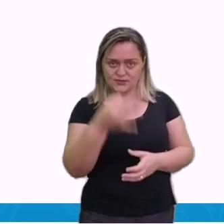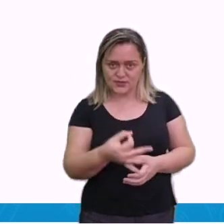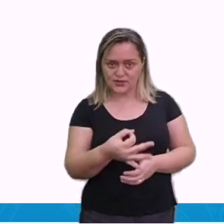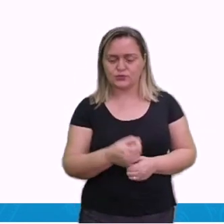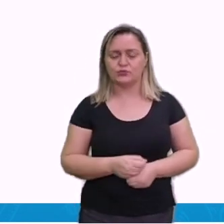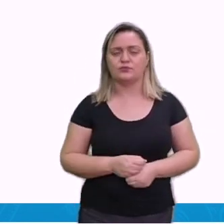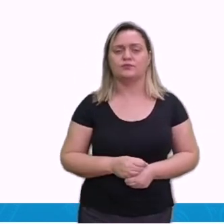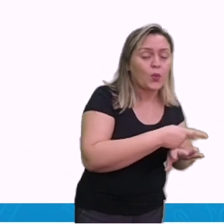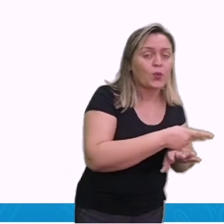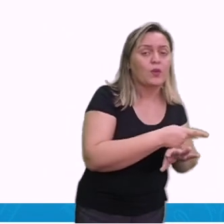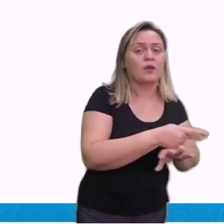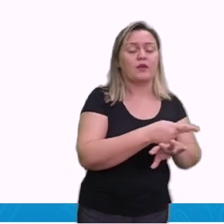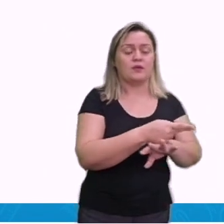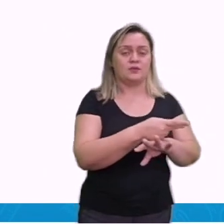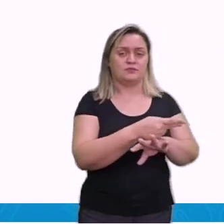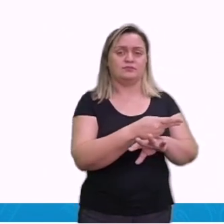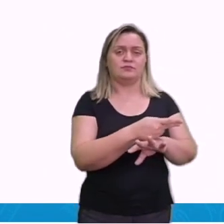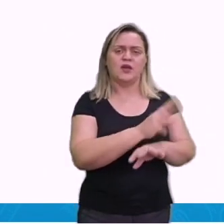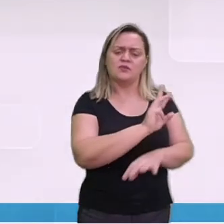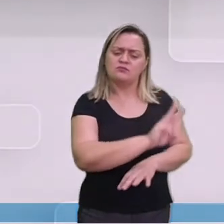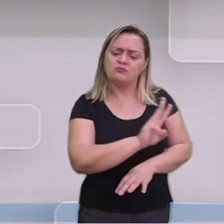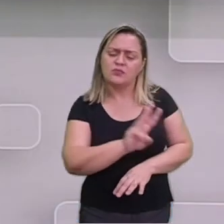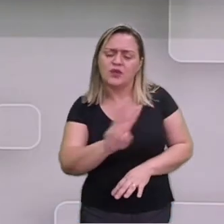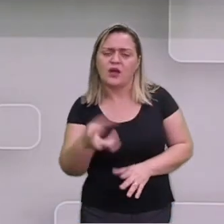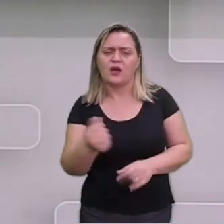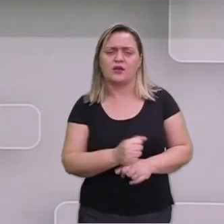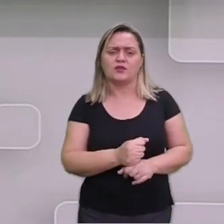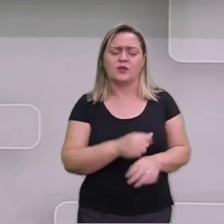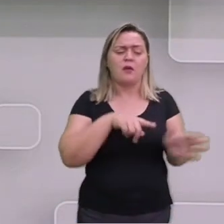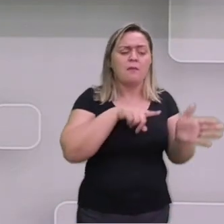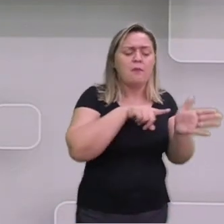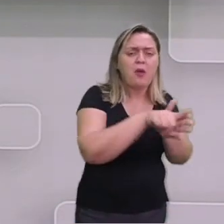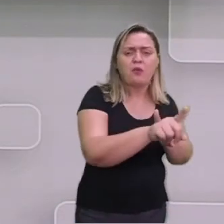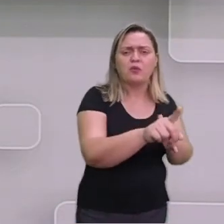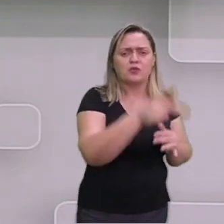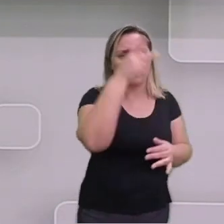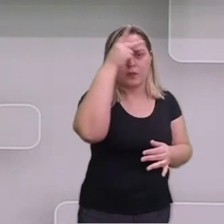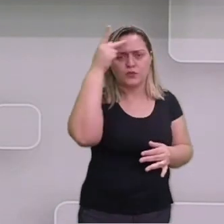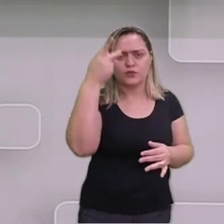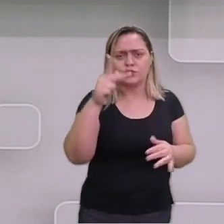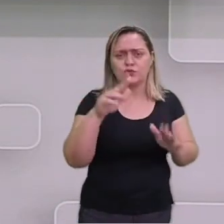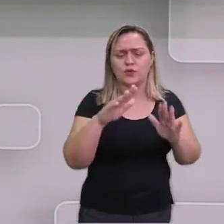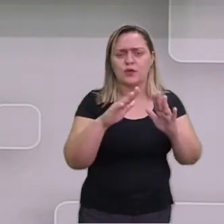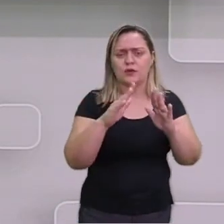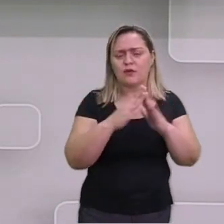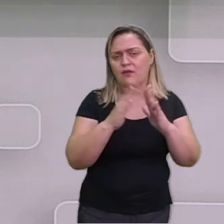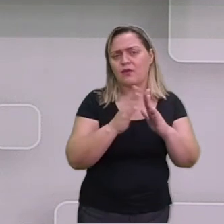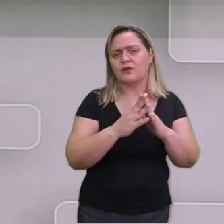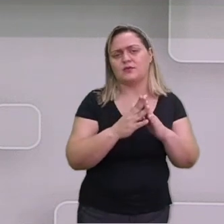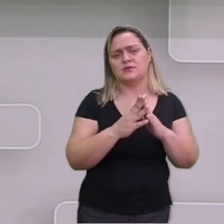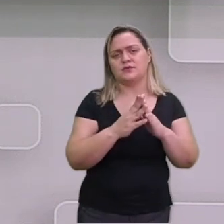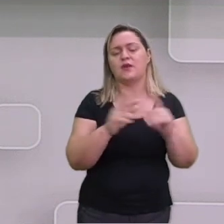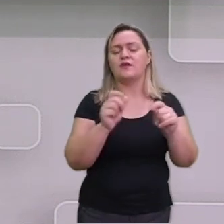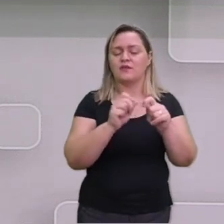elas estão no singular. Então, você vai usar elas, vai copiar no caderno e passar para o